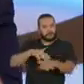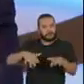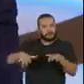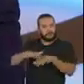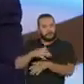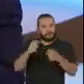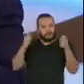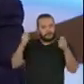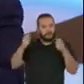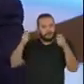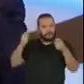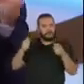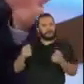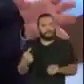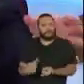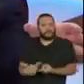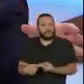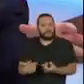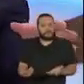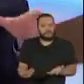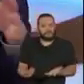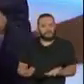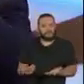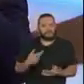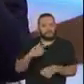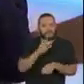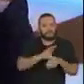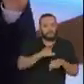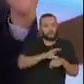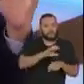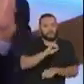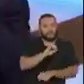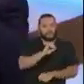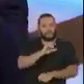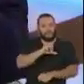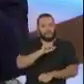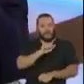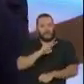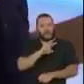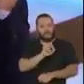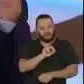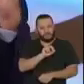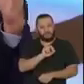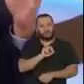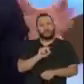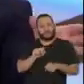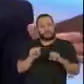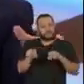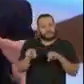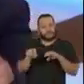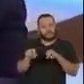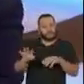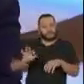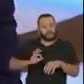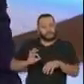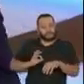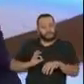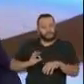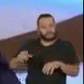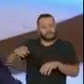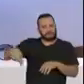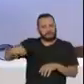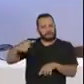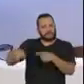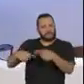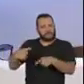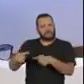compreender Qual é o vínculo entre esse curso esse essa coisa tramada pelo Olávio de Carvalho e o que aconteceu agora